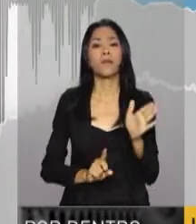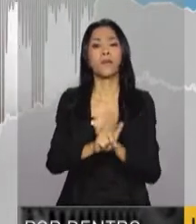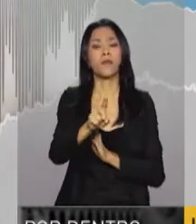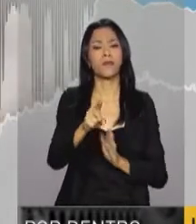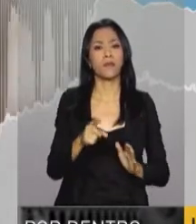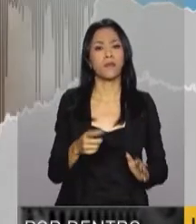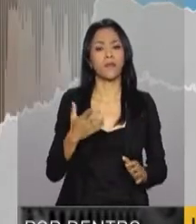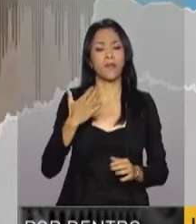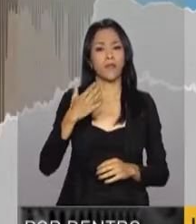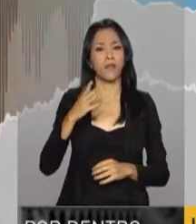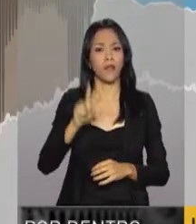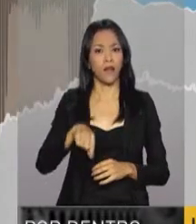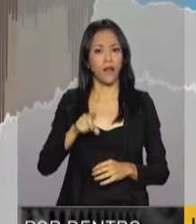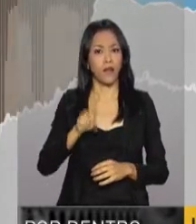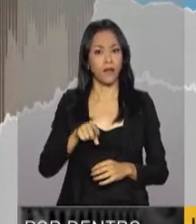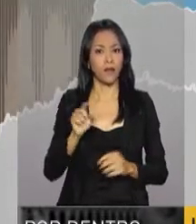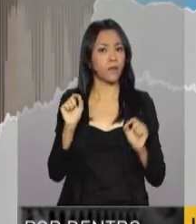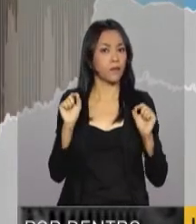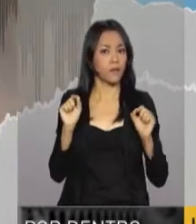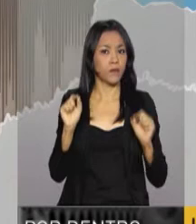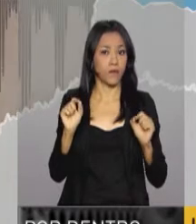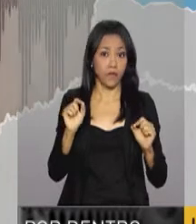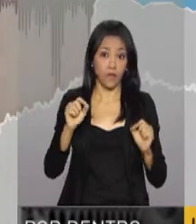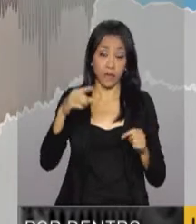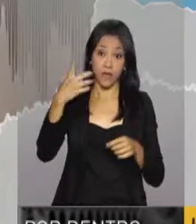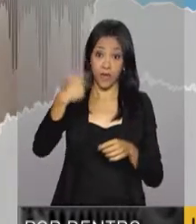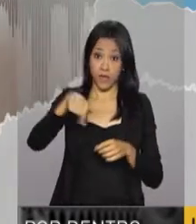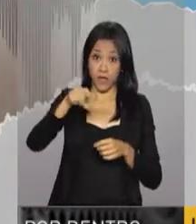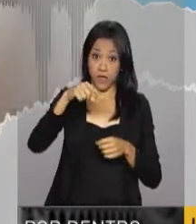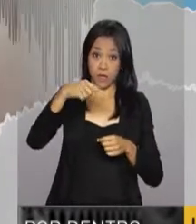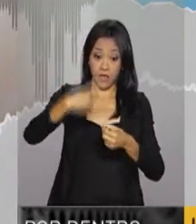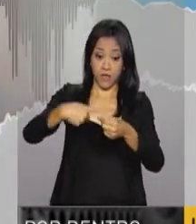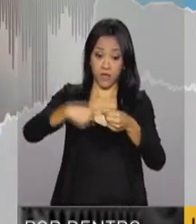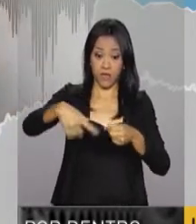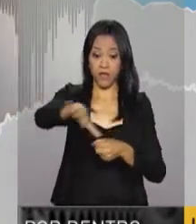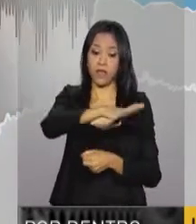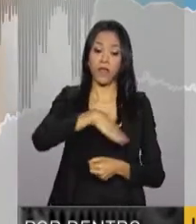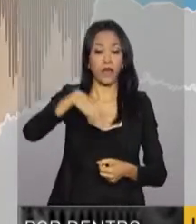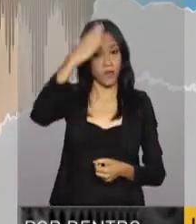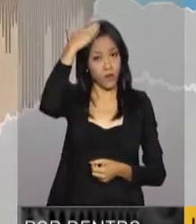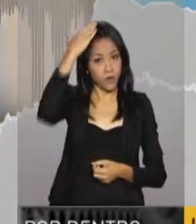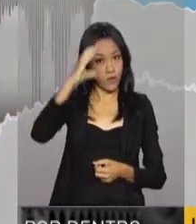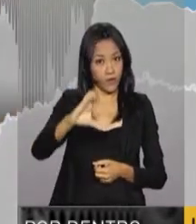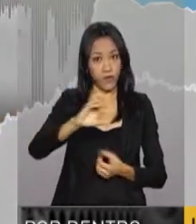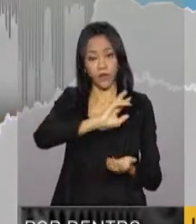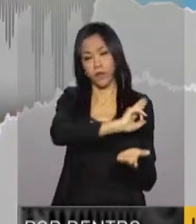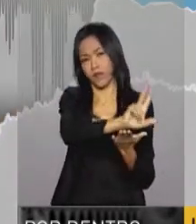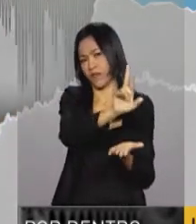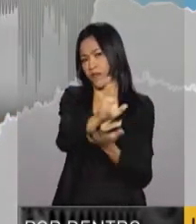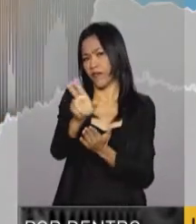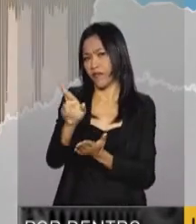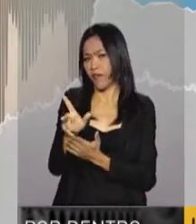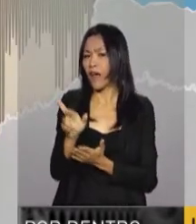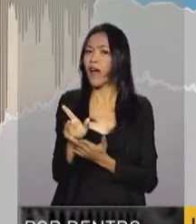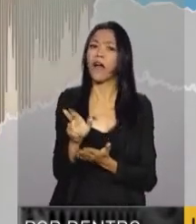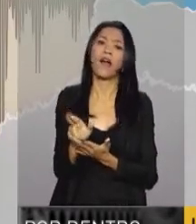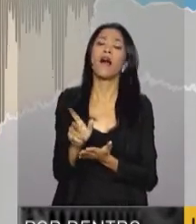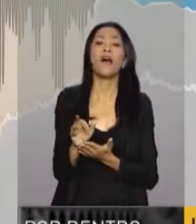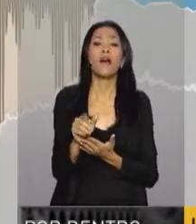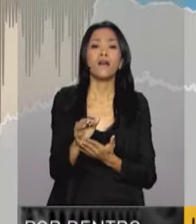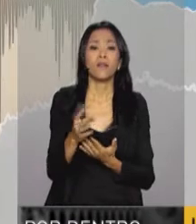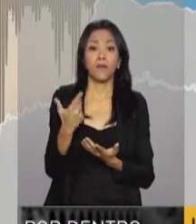minha pergunta vai com relação à região metropolitana de curitiba né muitos dos investimentos ficam focados na